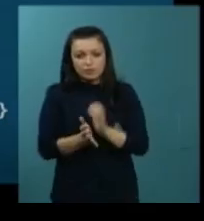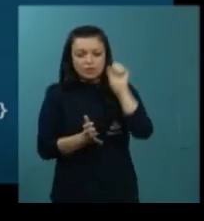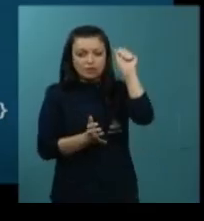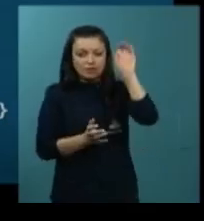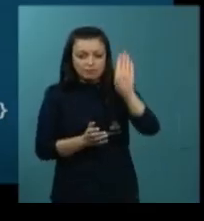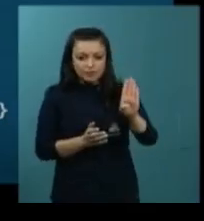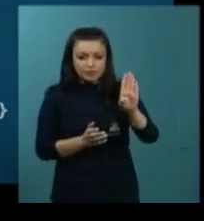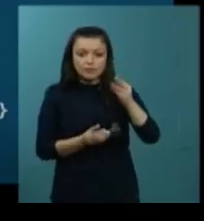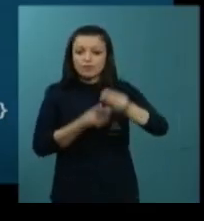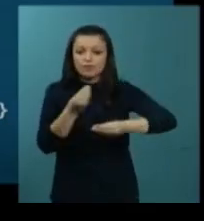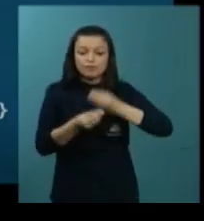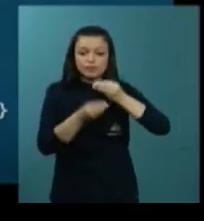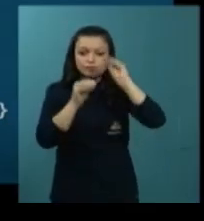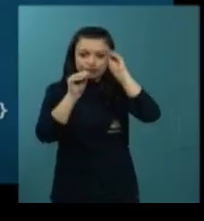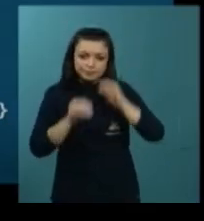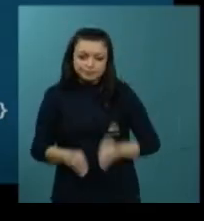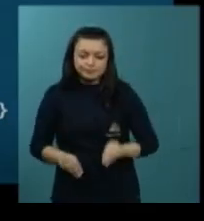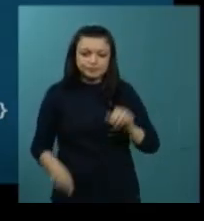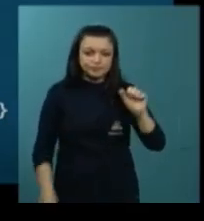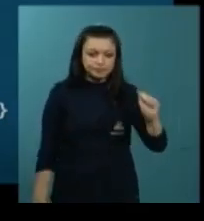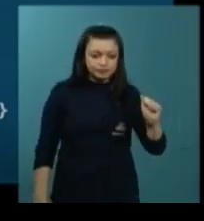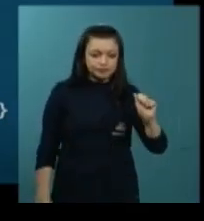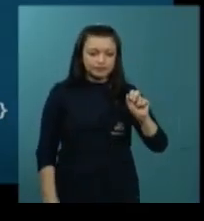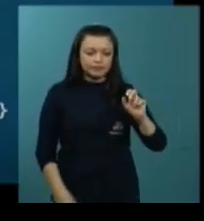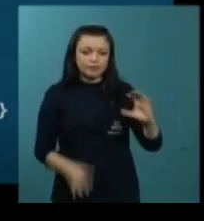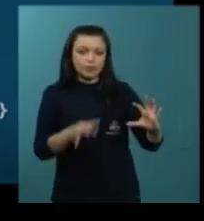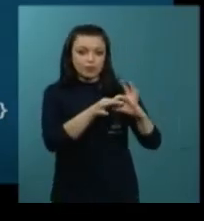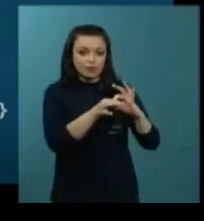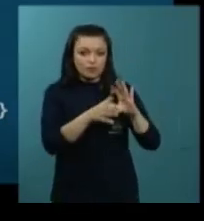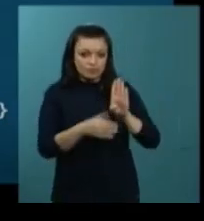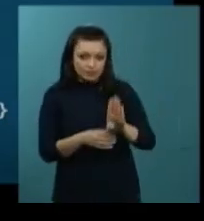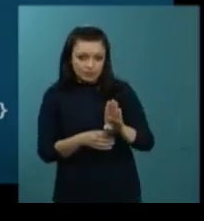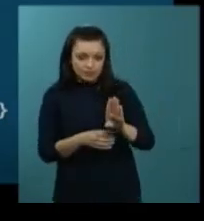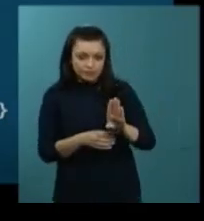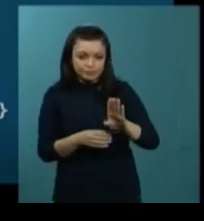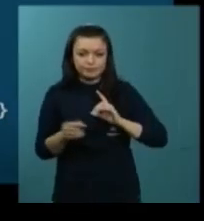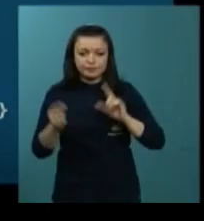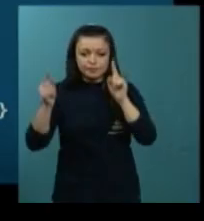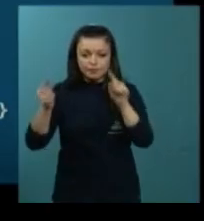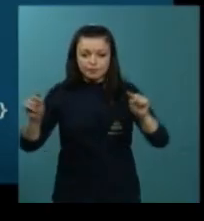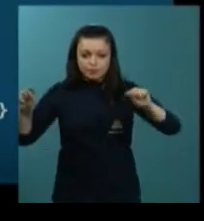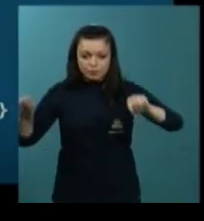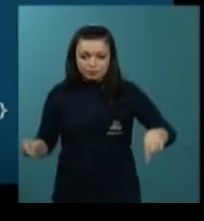B? A união B é um conjunto